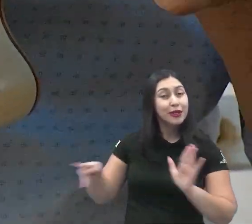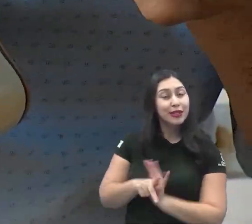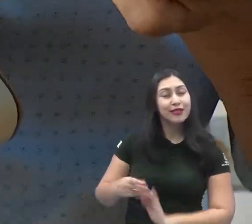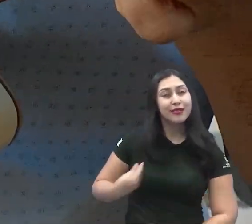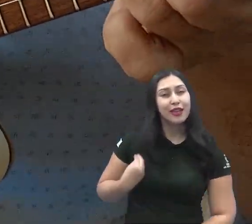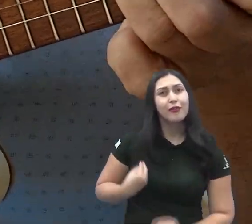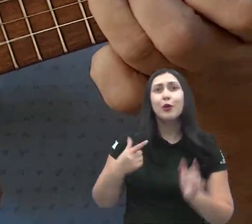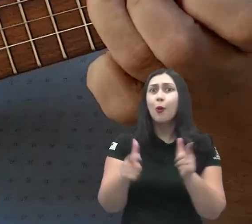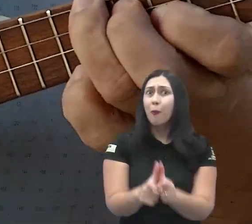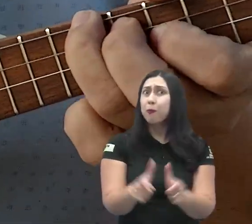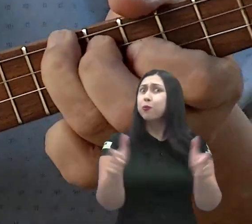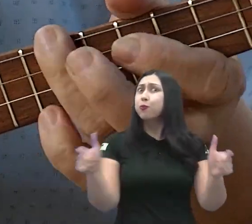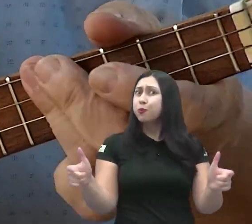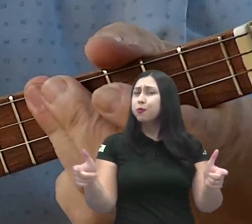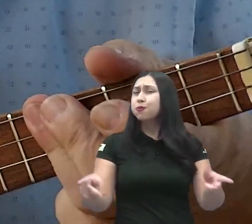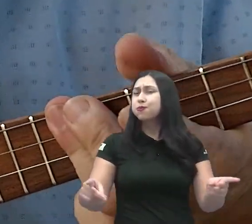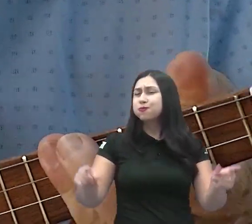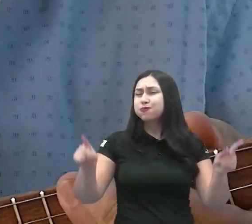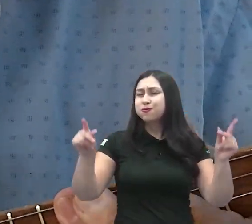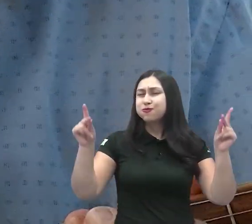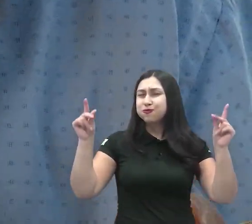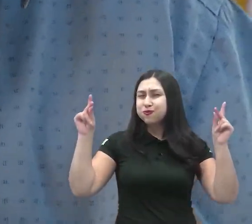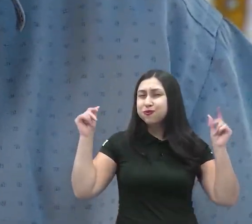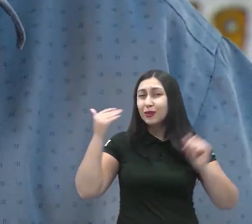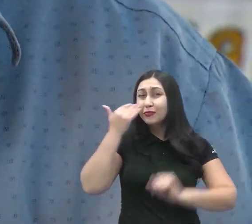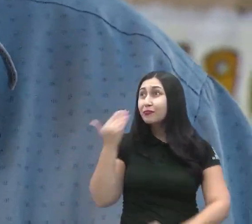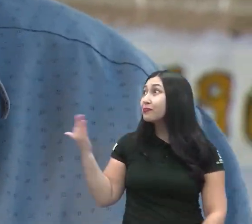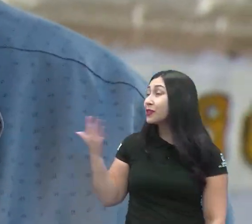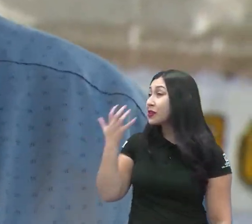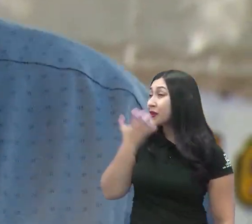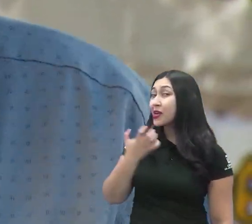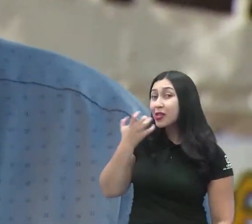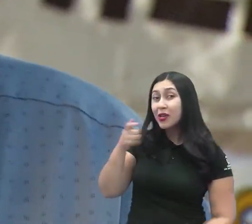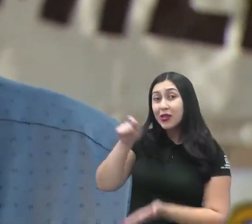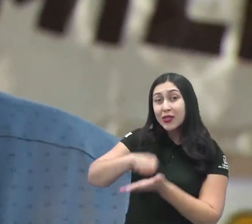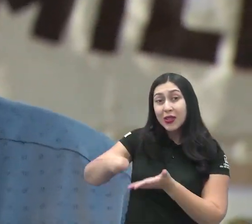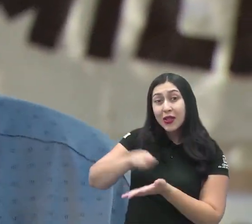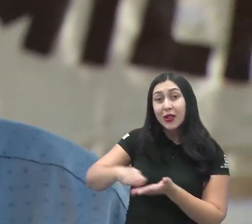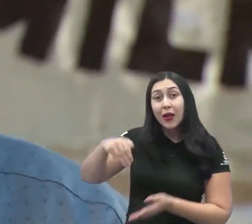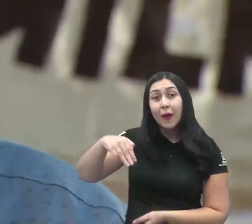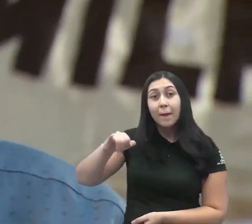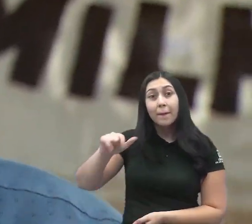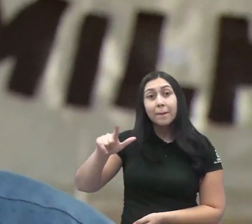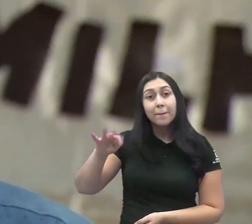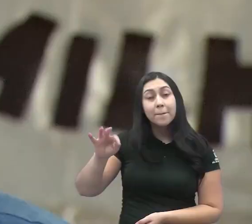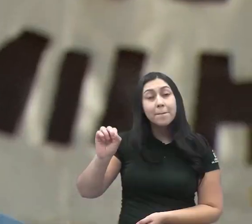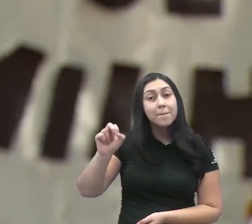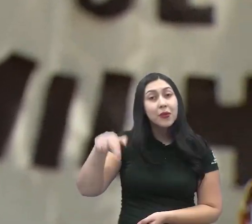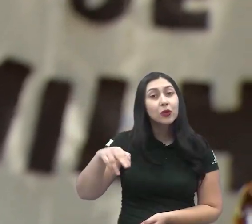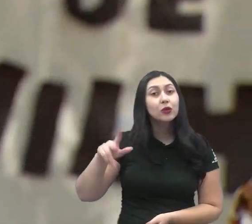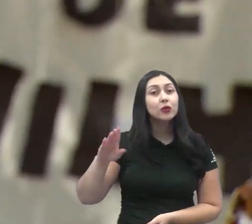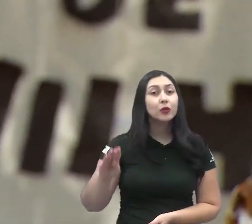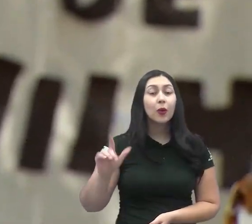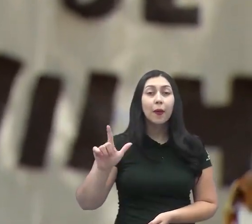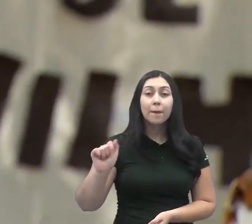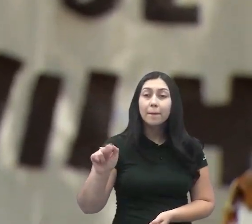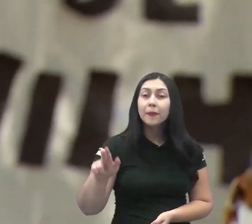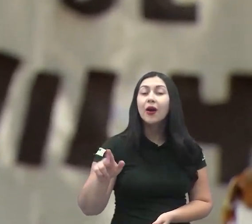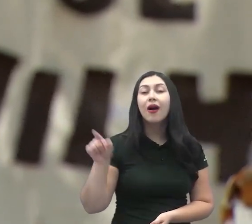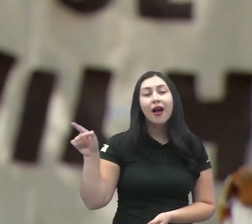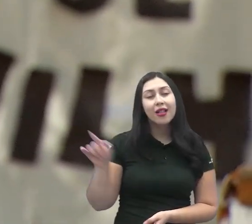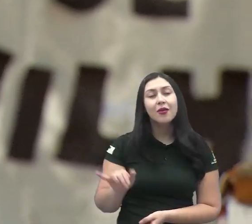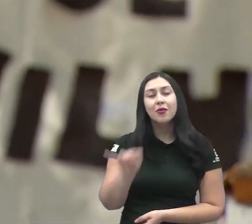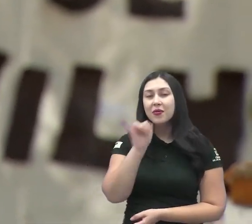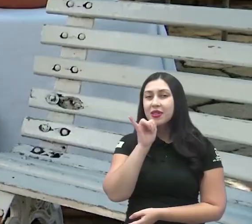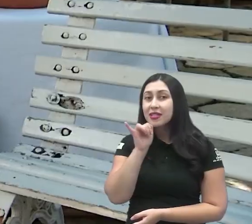arte faz parte da vida de muita gente desde cedo. O cantor e compositor Newton Blau é um